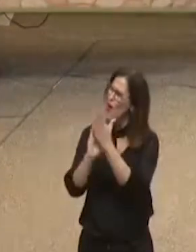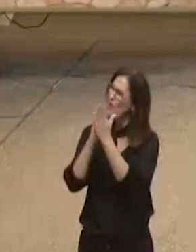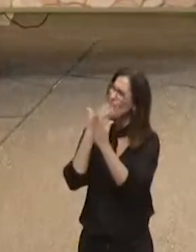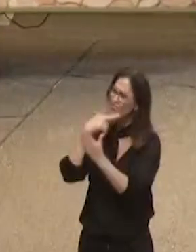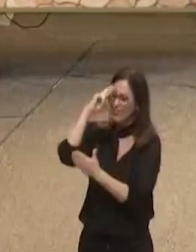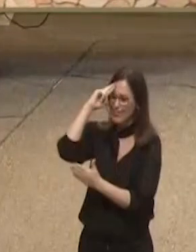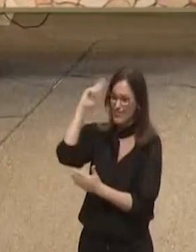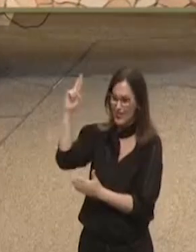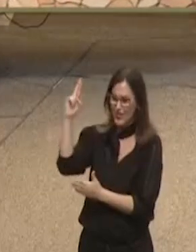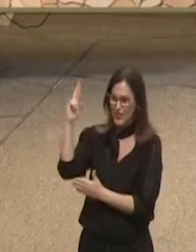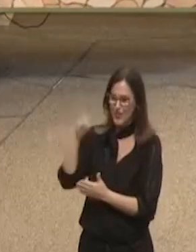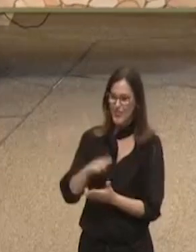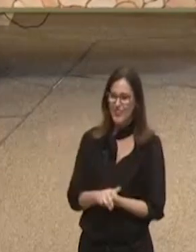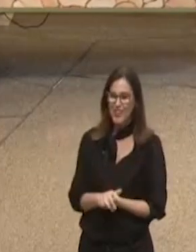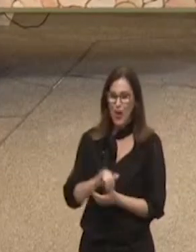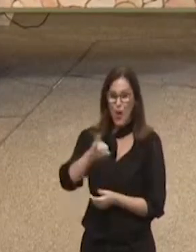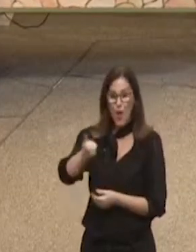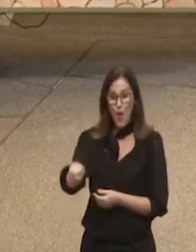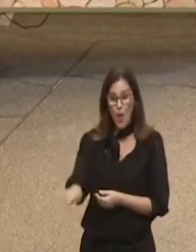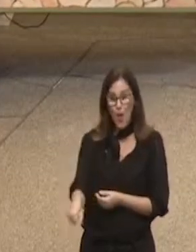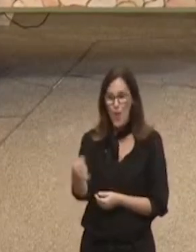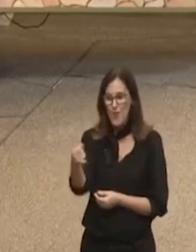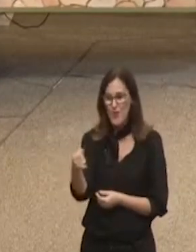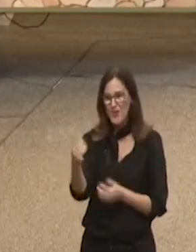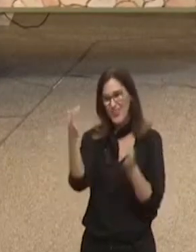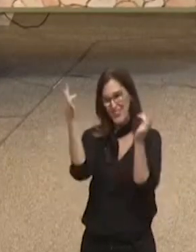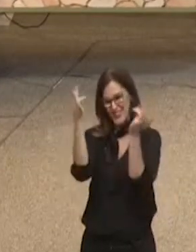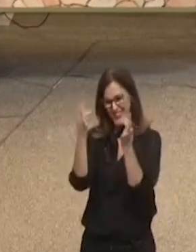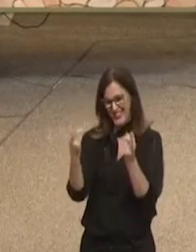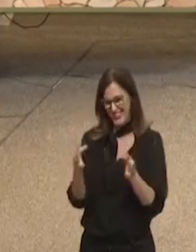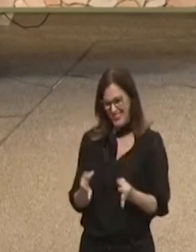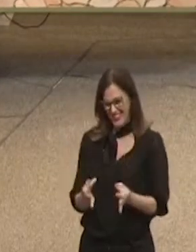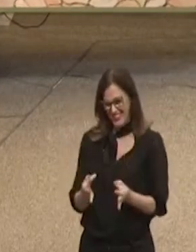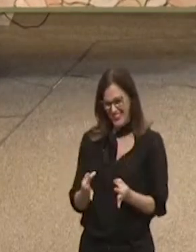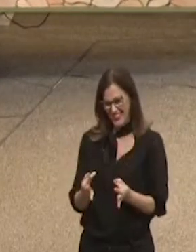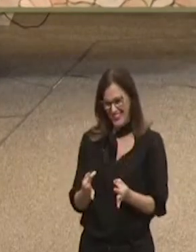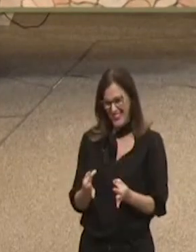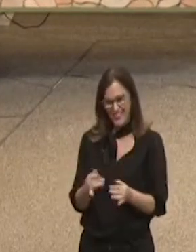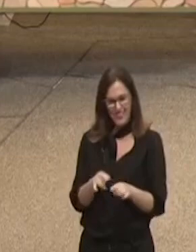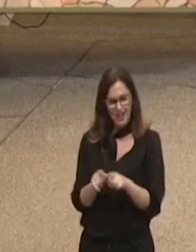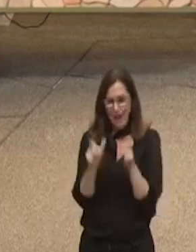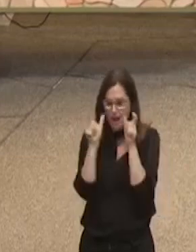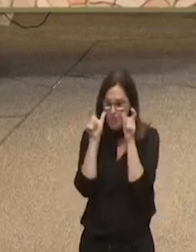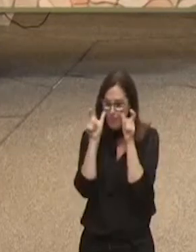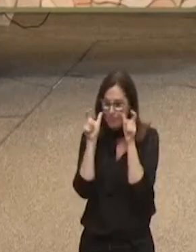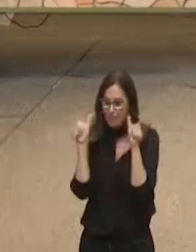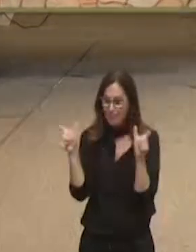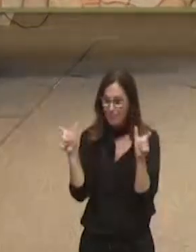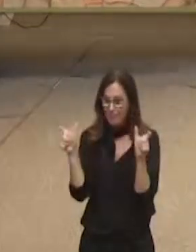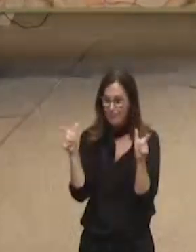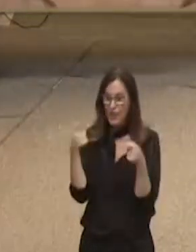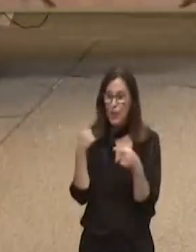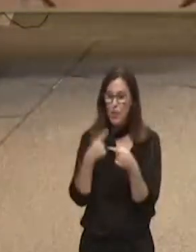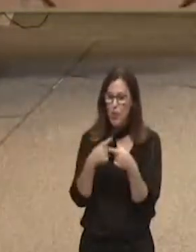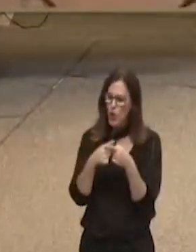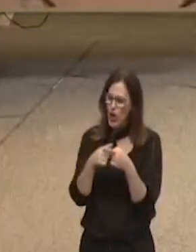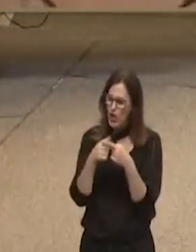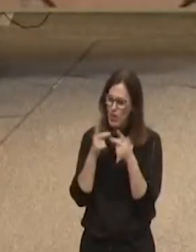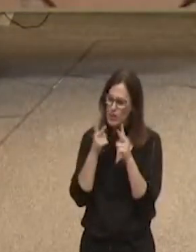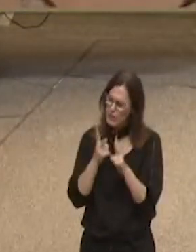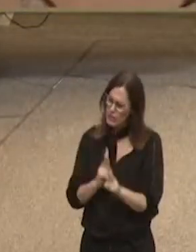Senhor nesta oportunidade tão feliz. Meus queridos, estejamos atentos, porque